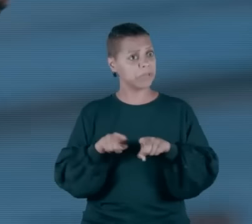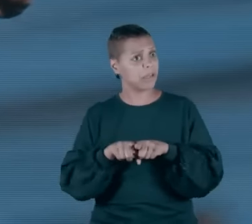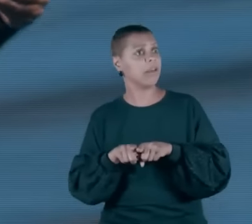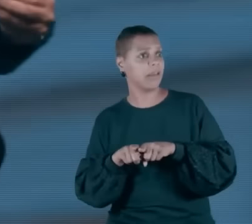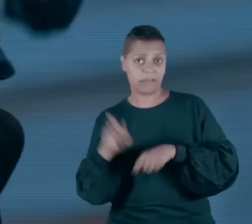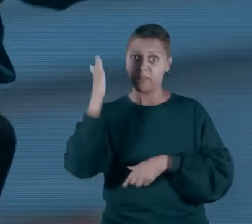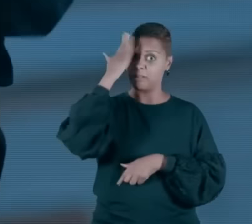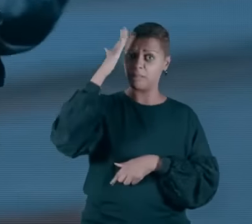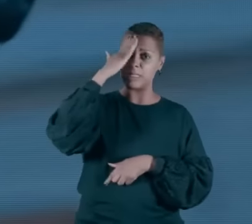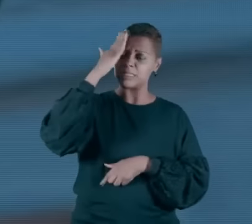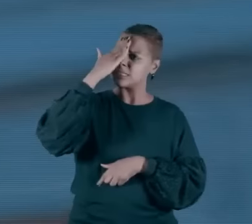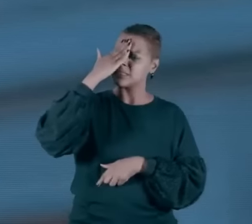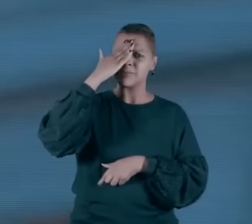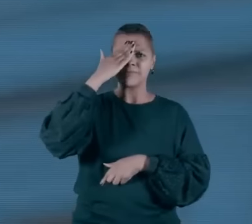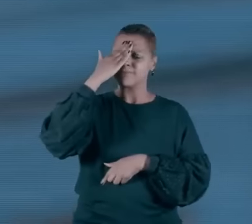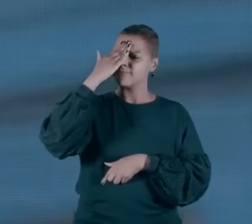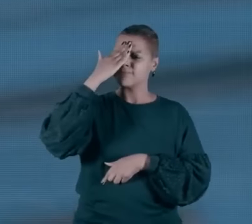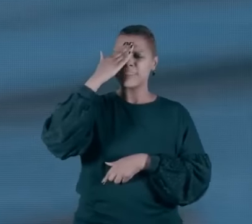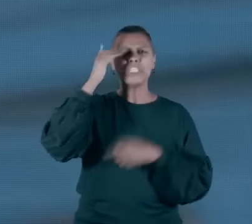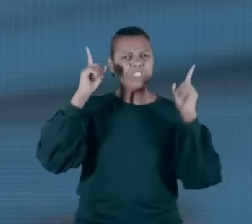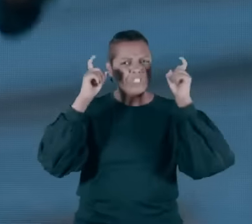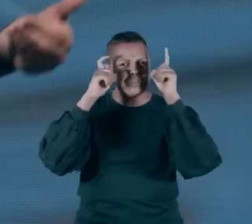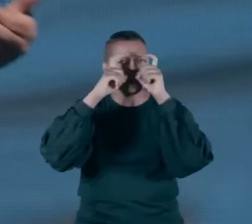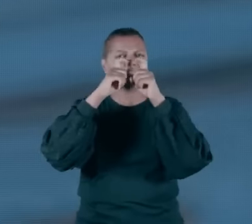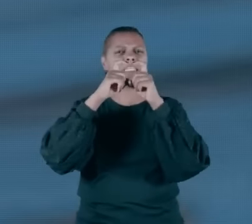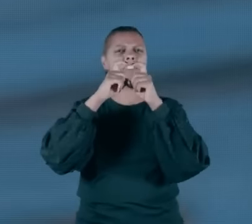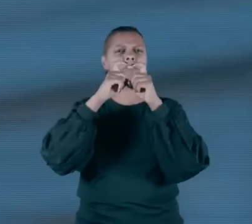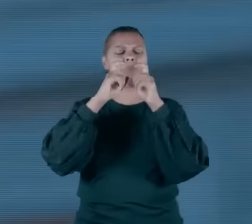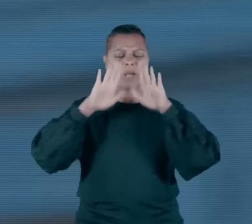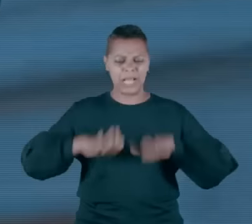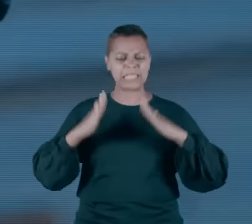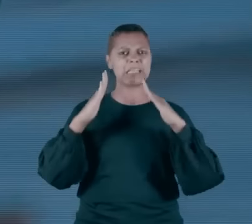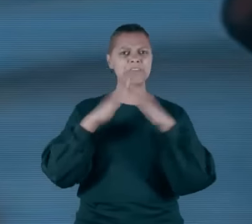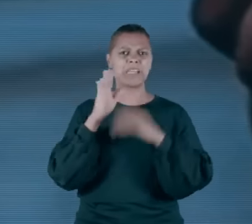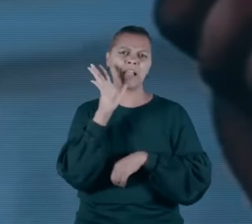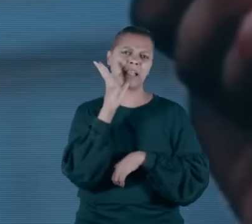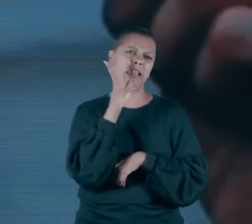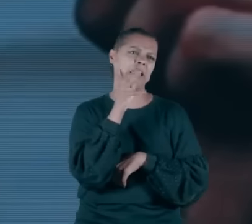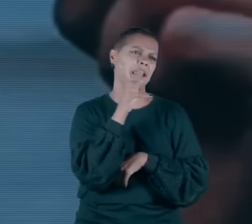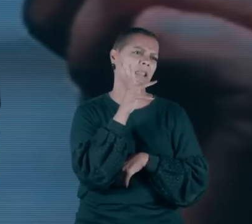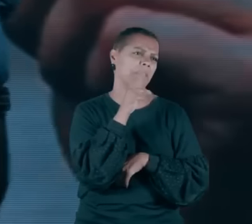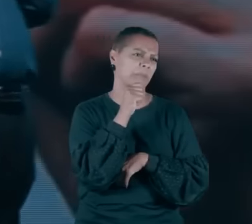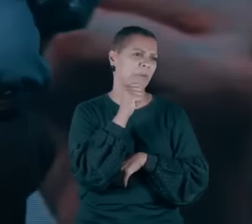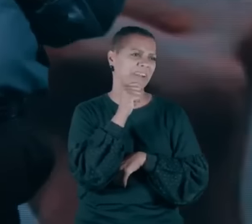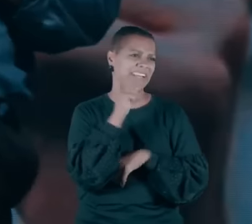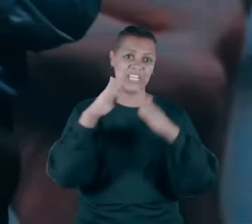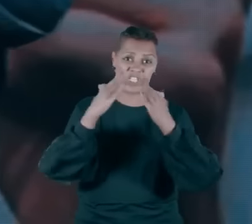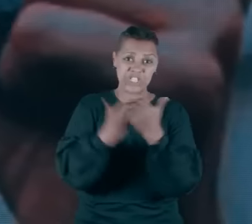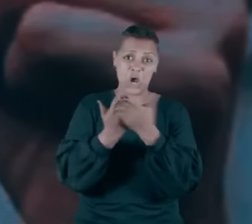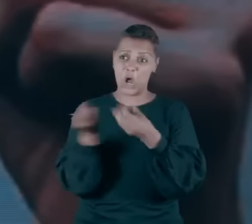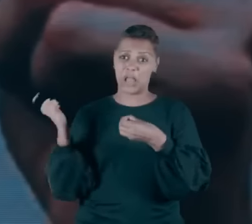reconheceram o quão pernicioso quão ruim foi para as crianças não estarem na